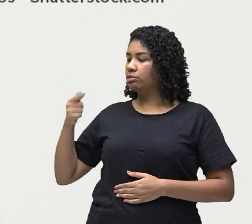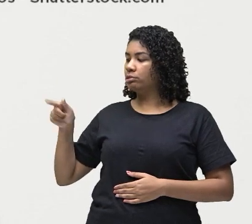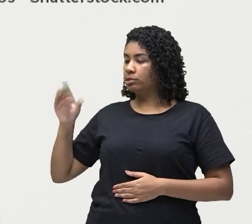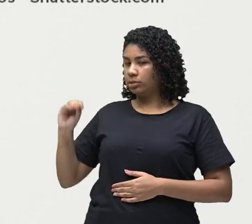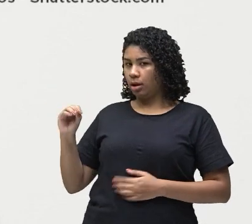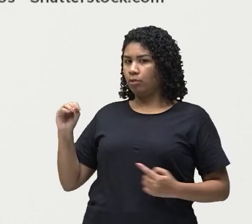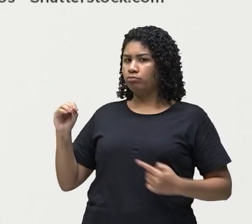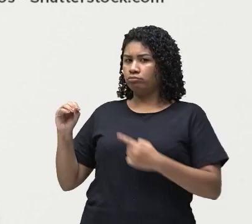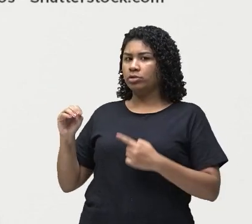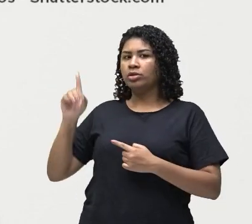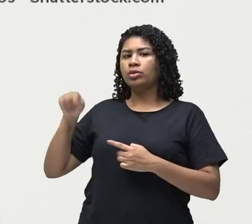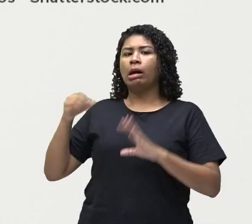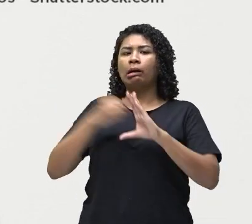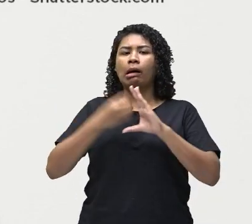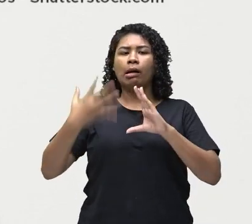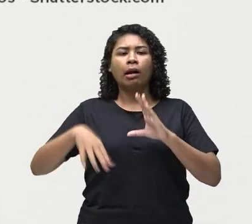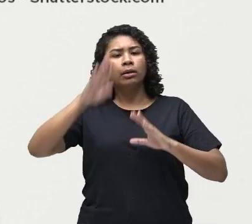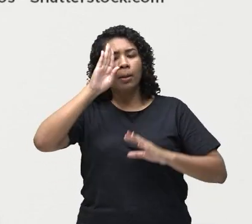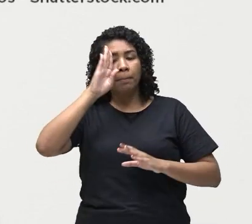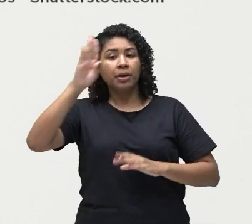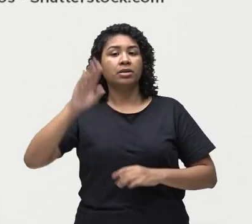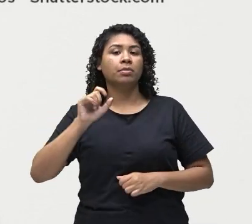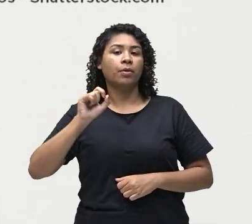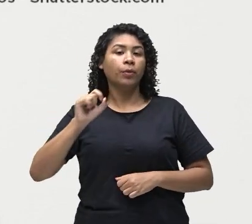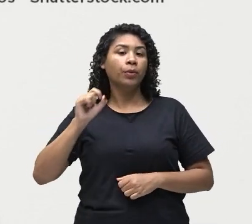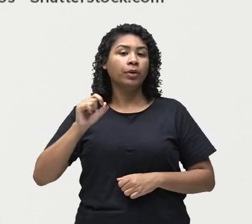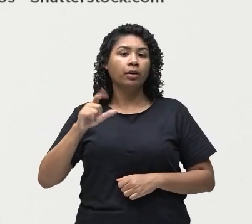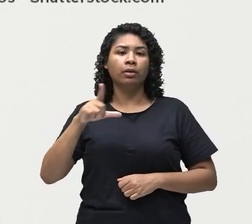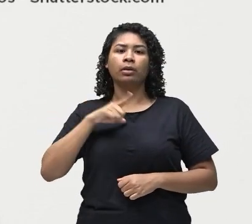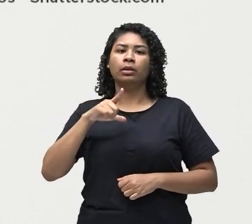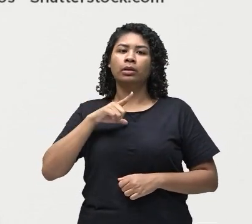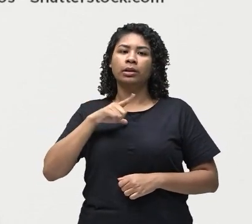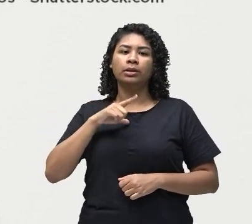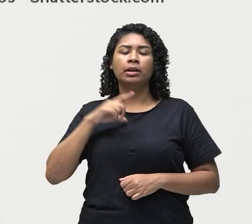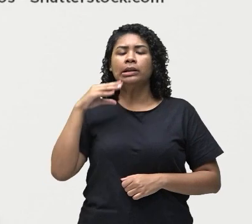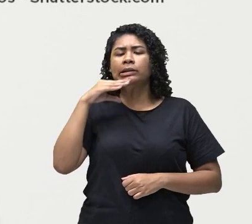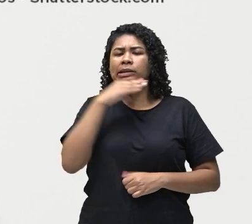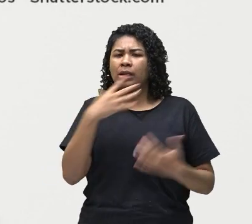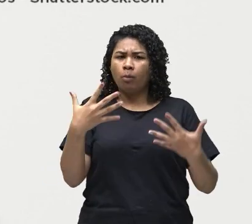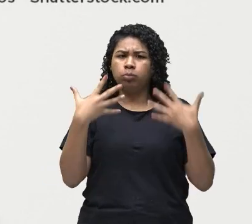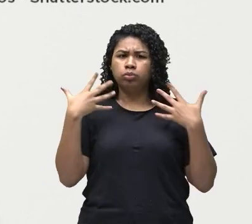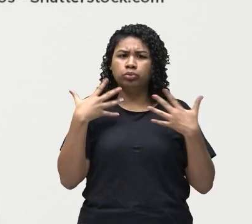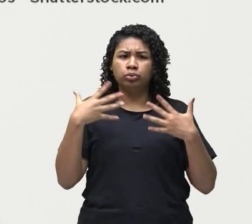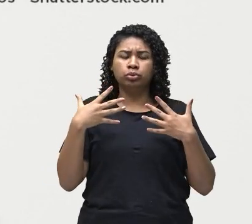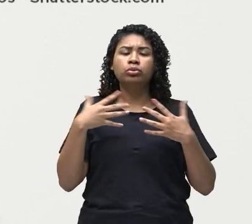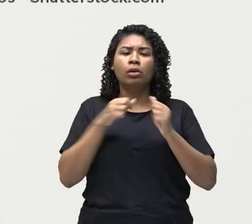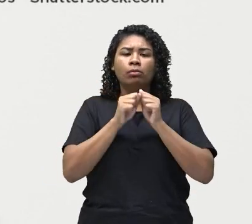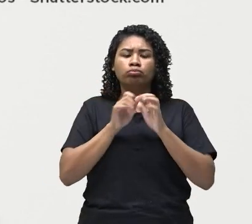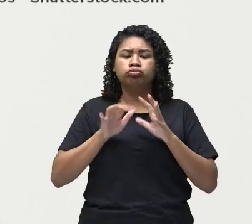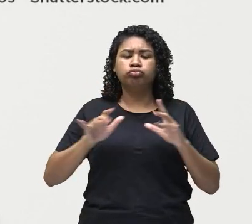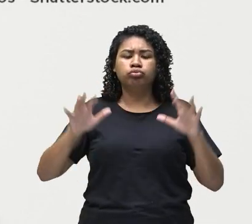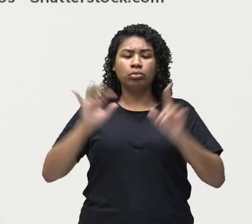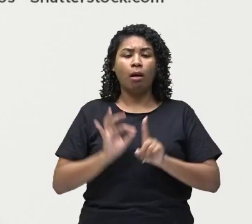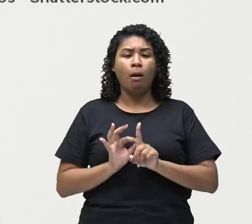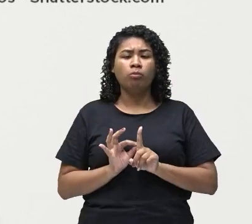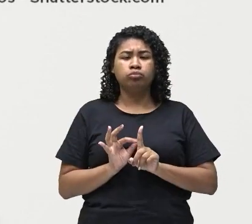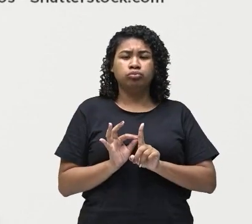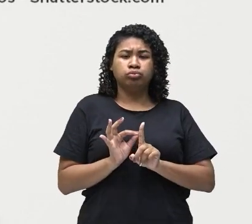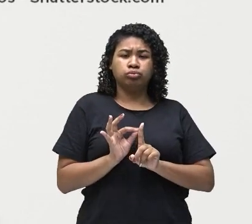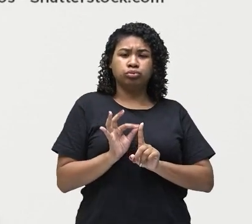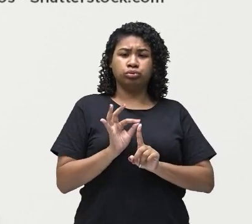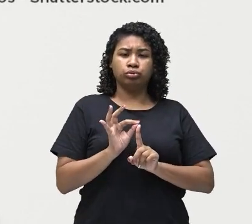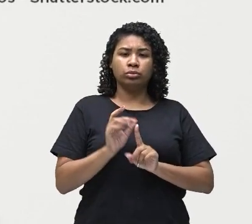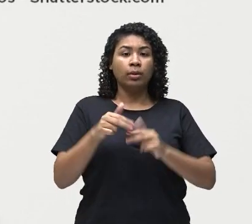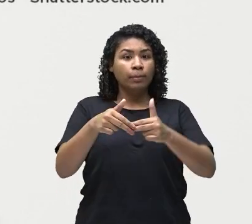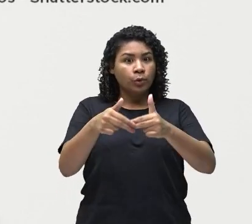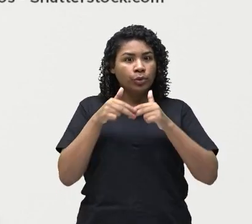Porque que a exotérmica porque ela vai liberar grande quantidade de calor assim é preciso que